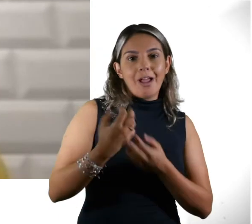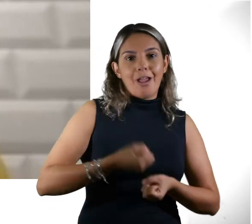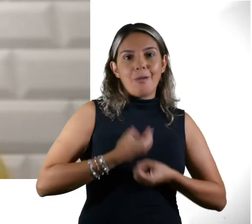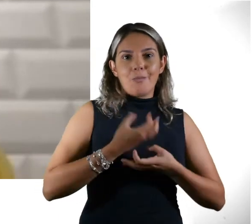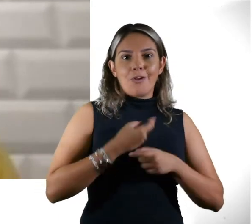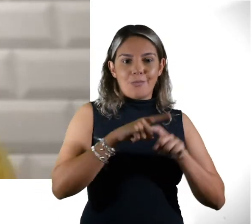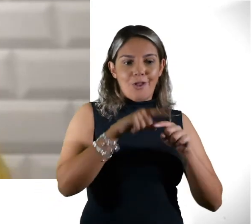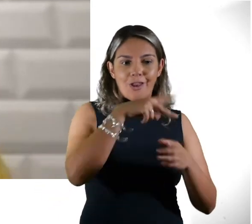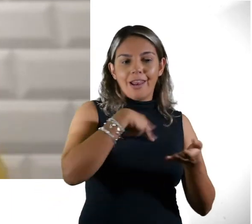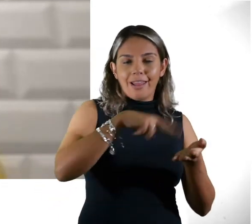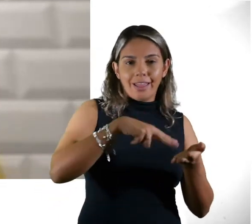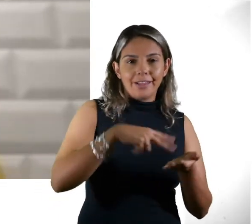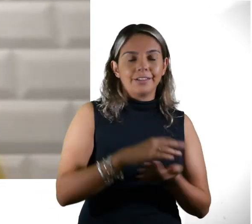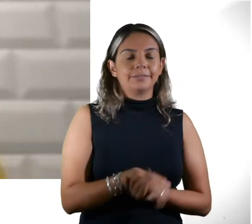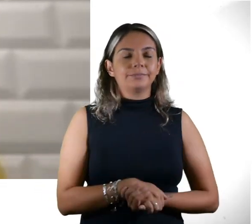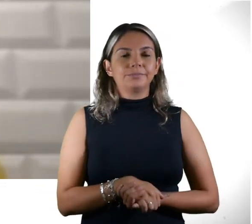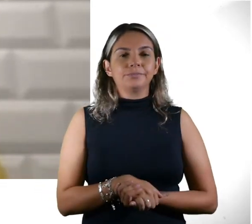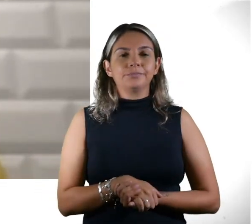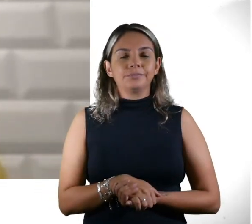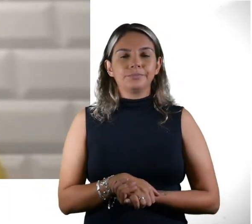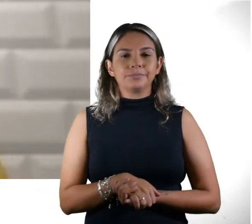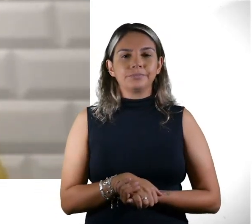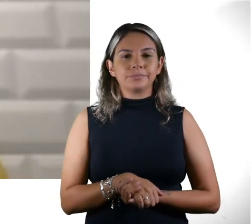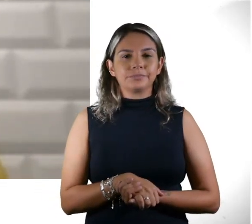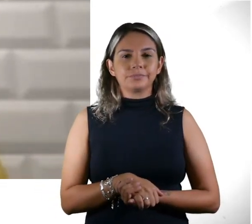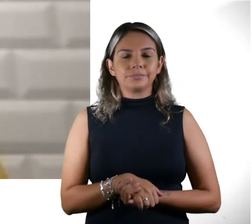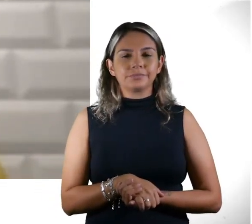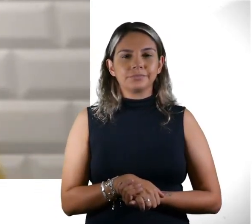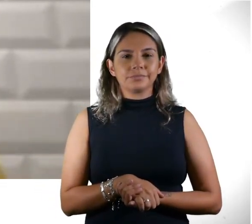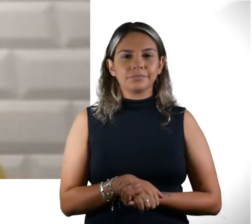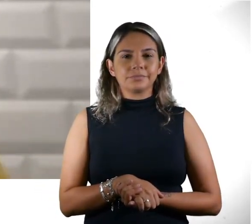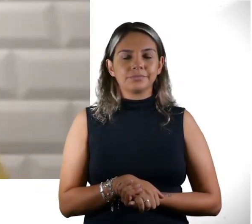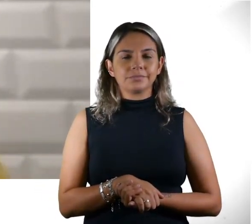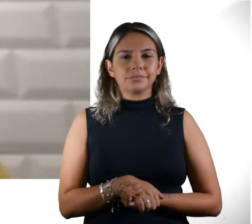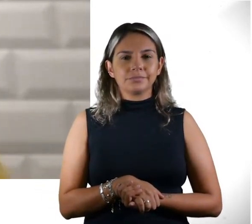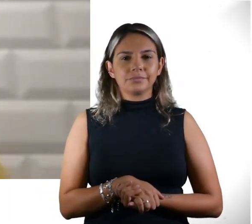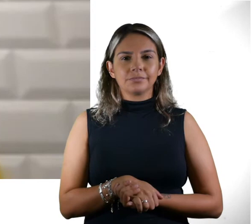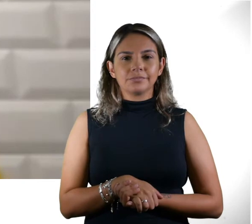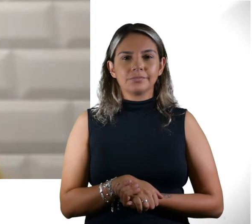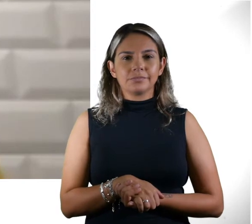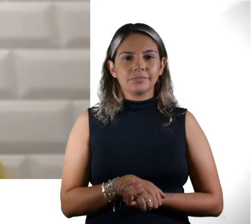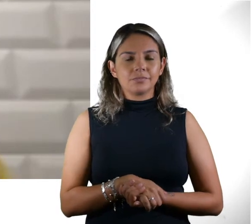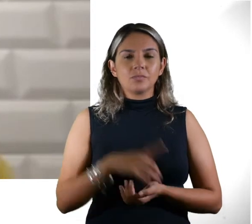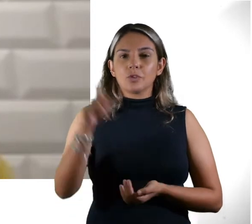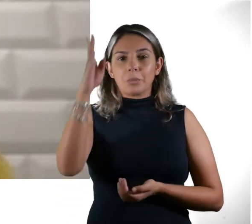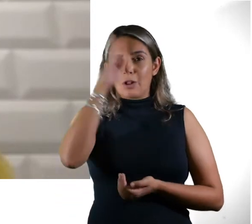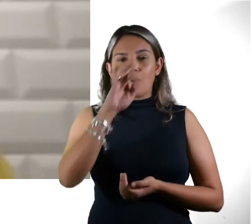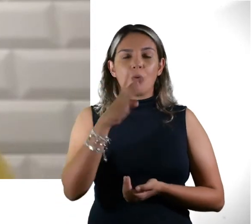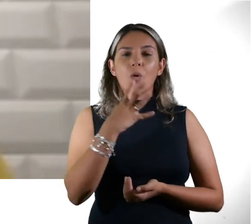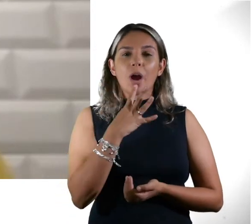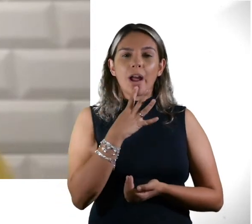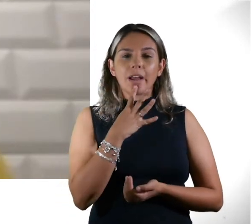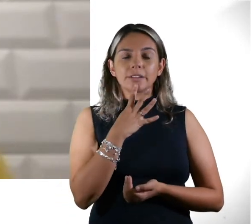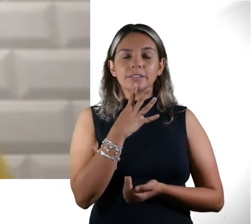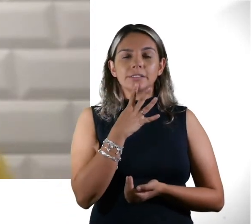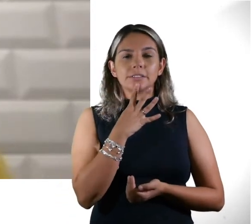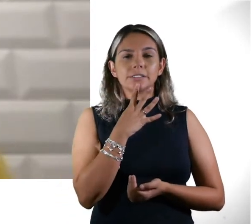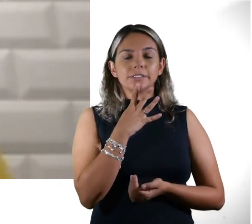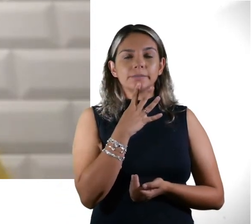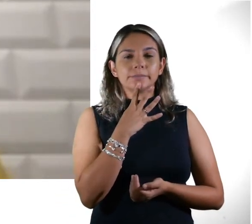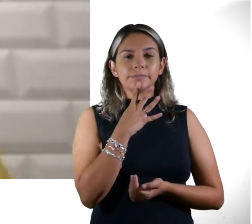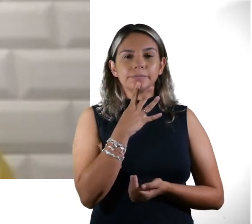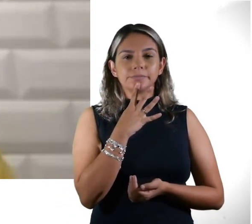poeta senegalês, que eu acho, infelizmente, no Brasil é pouco conhecido, mas ele foi